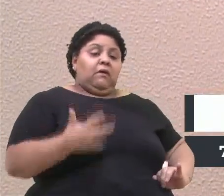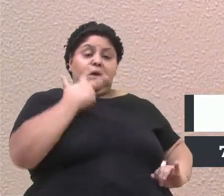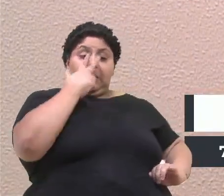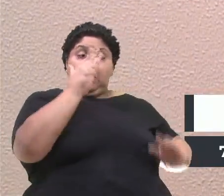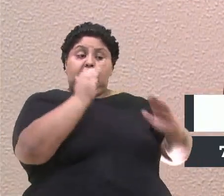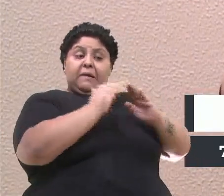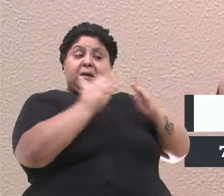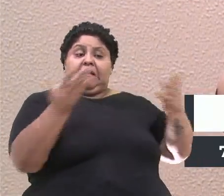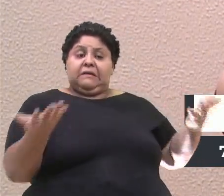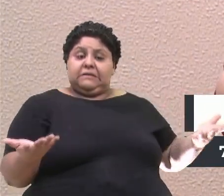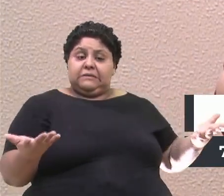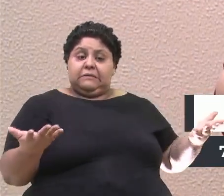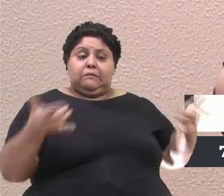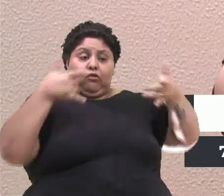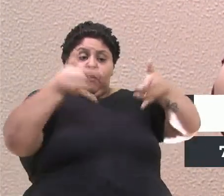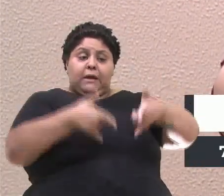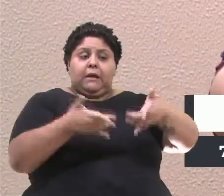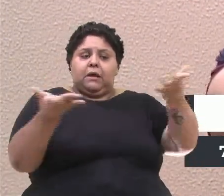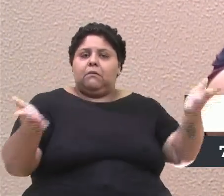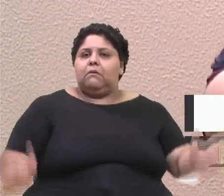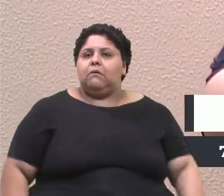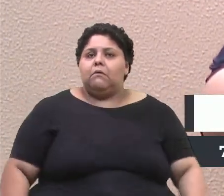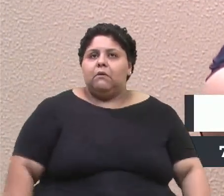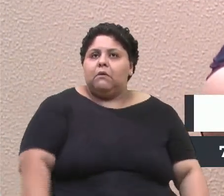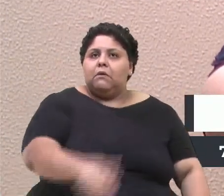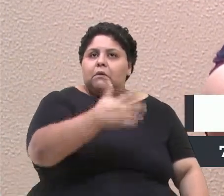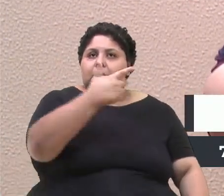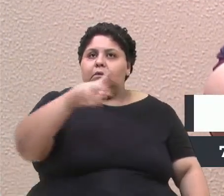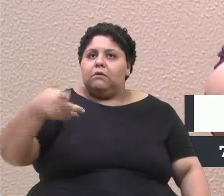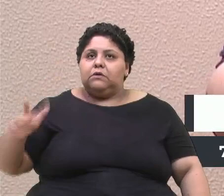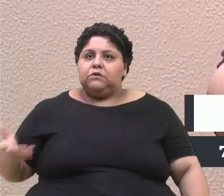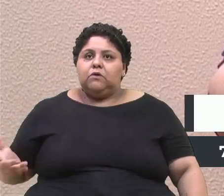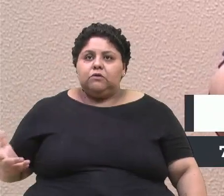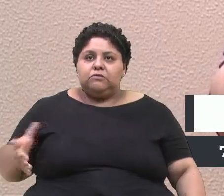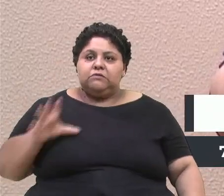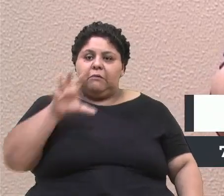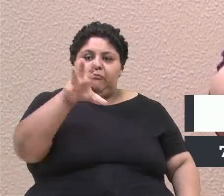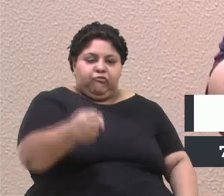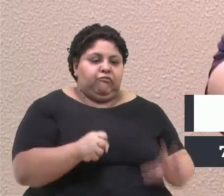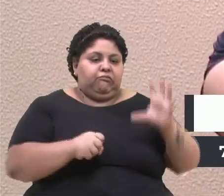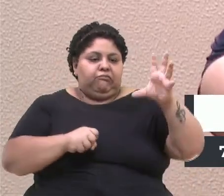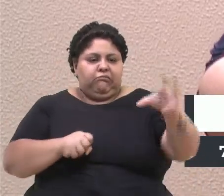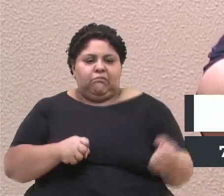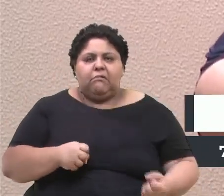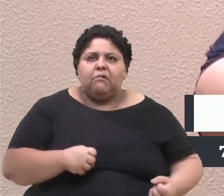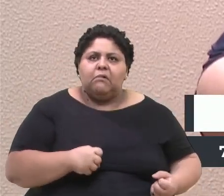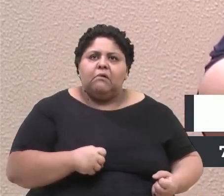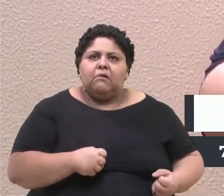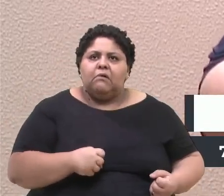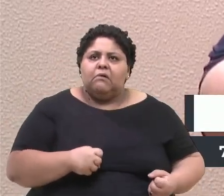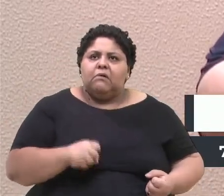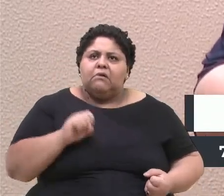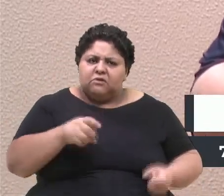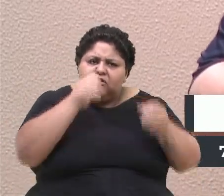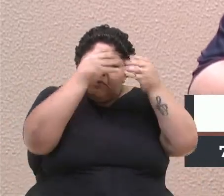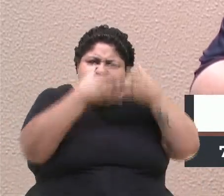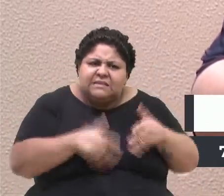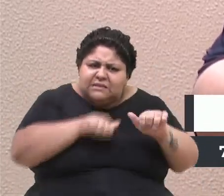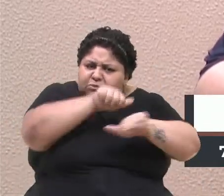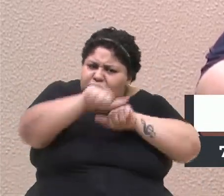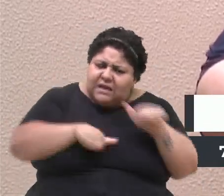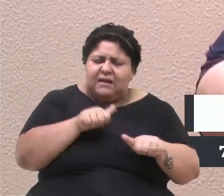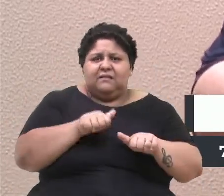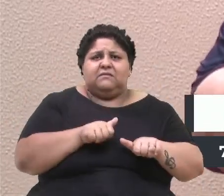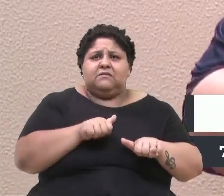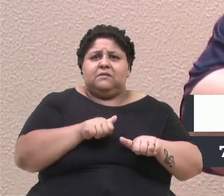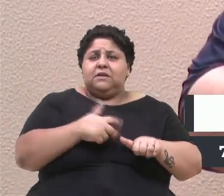numa cama, os outros meio agarrados. Isso tem que relatar, isso tem que mudar. Não